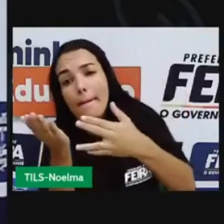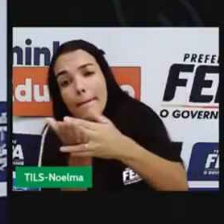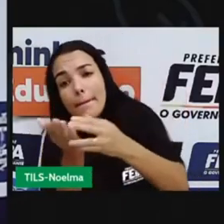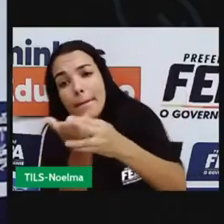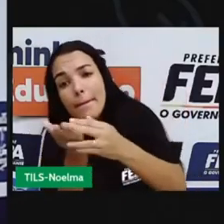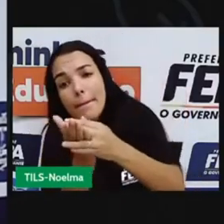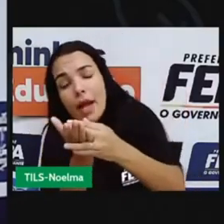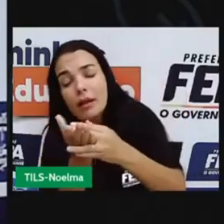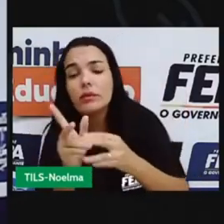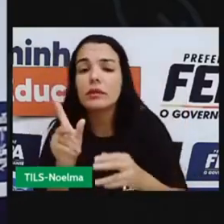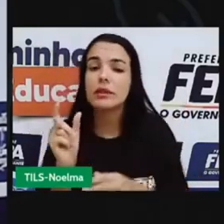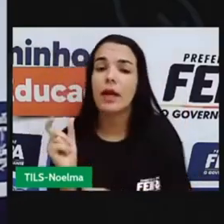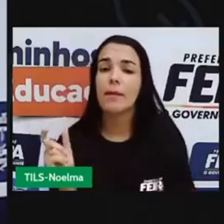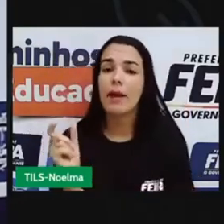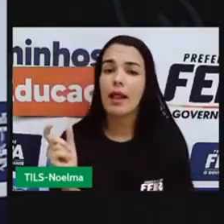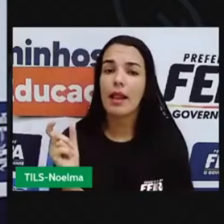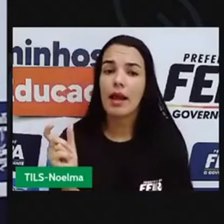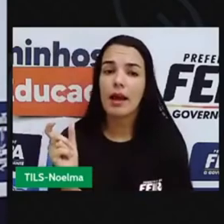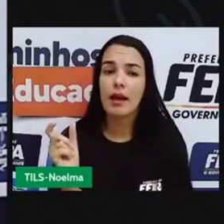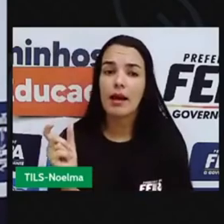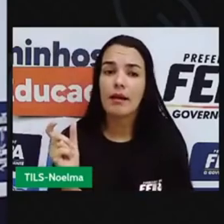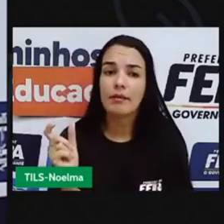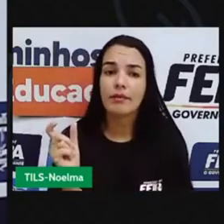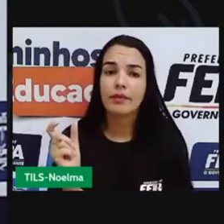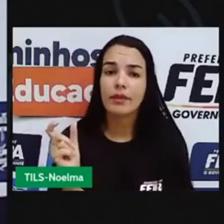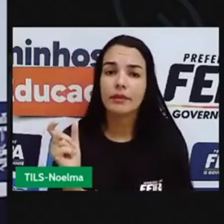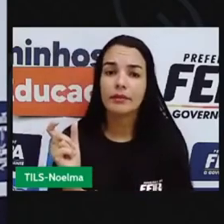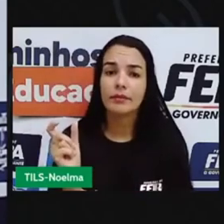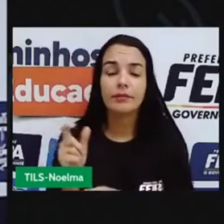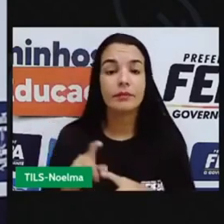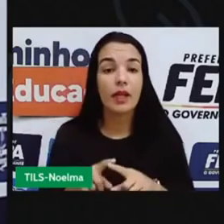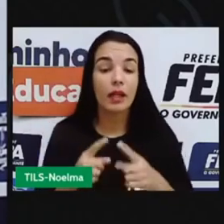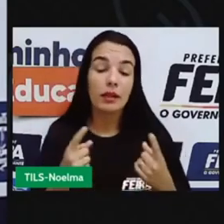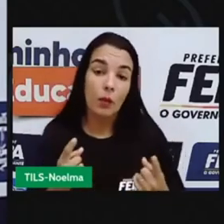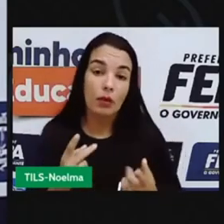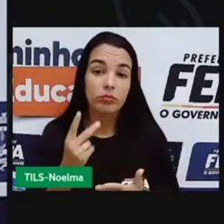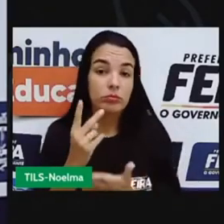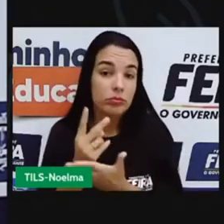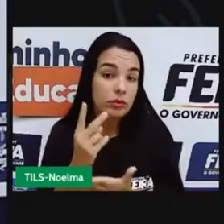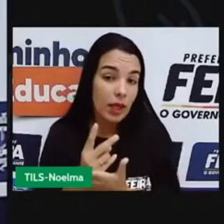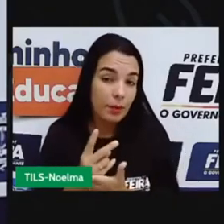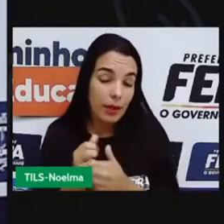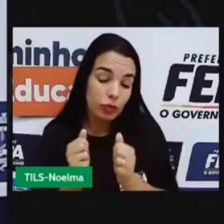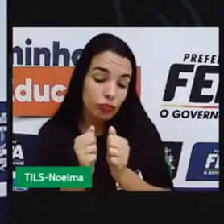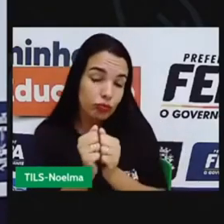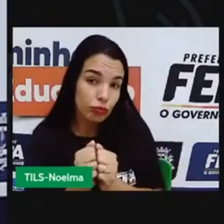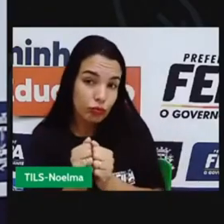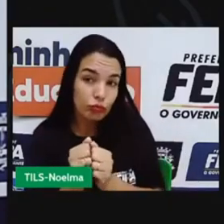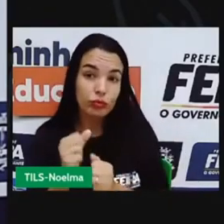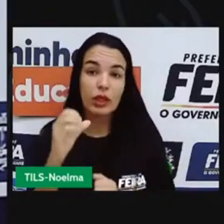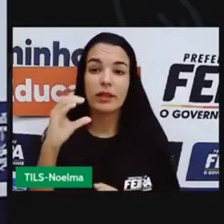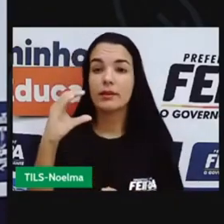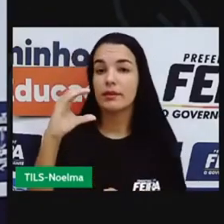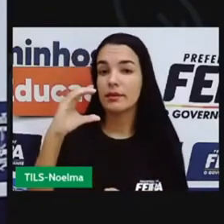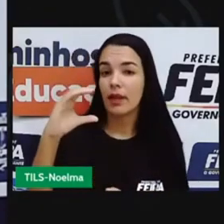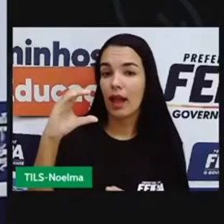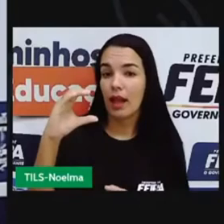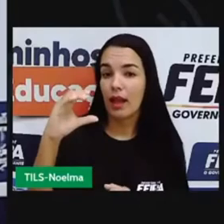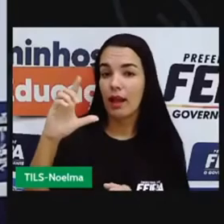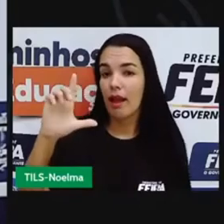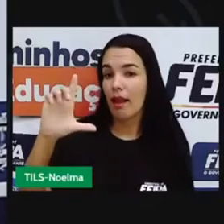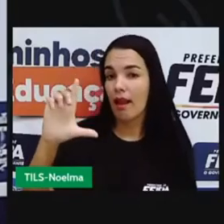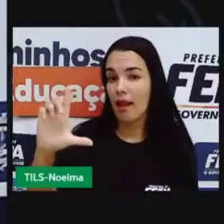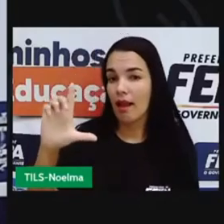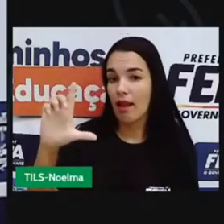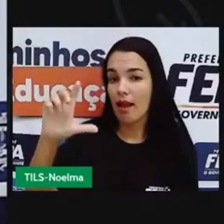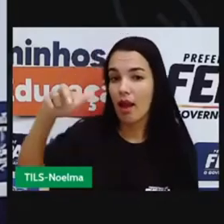sempre quando ela estiver no meio para ela apresentar algum som, ela vai estar acompanhada aí com a letra C, a letra